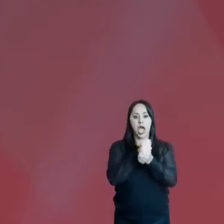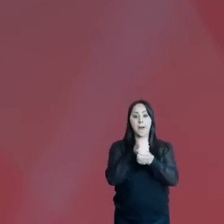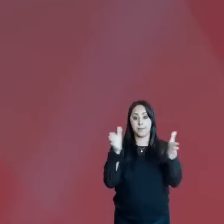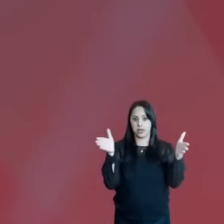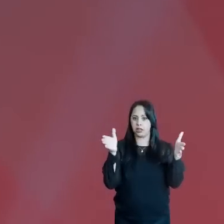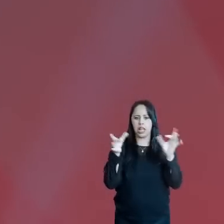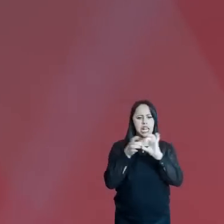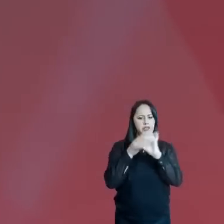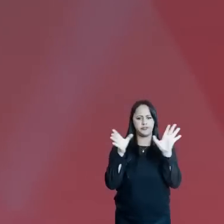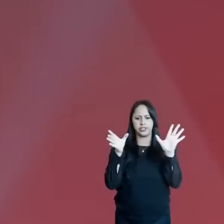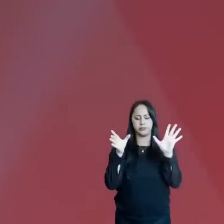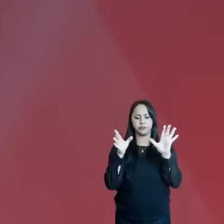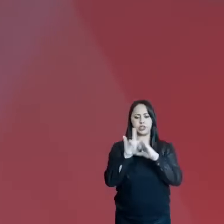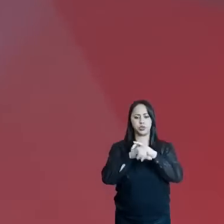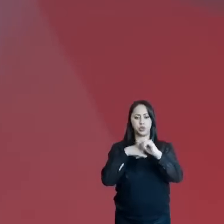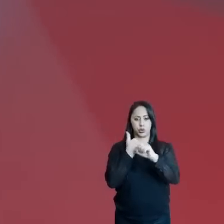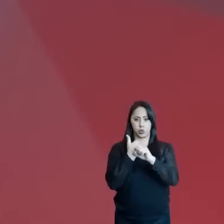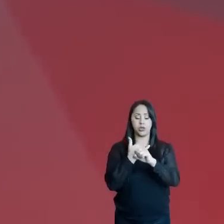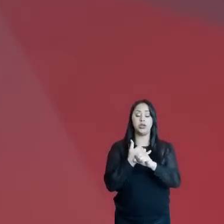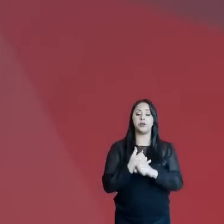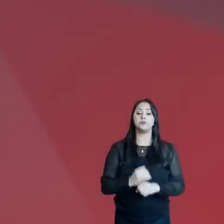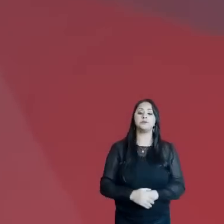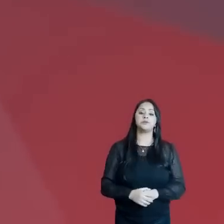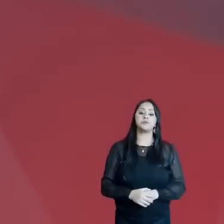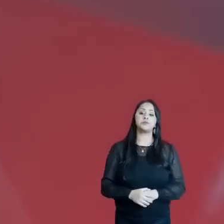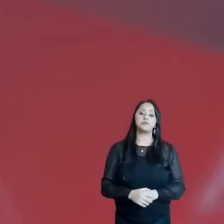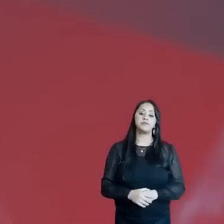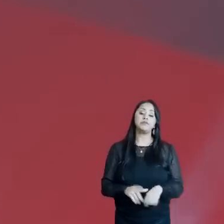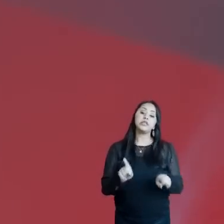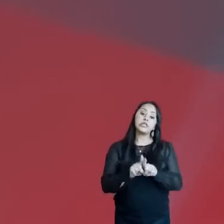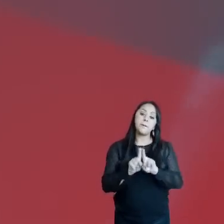ao público. E a live,